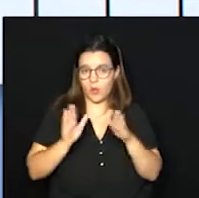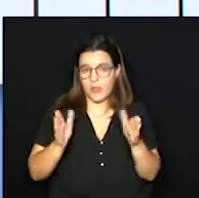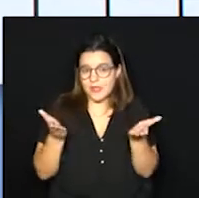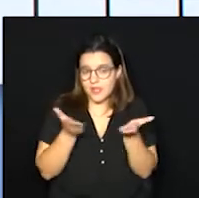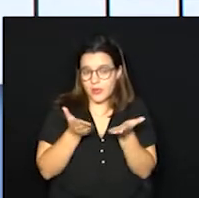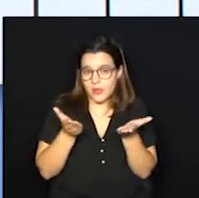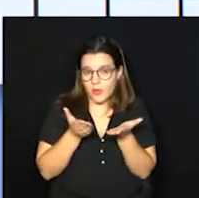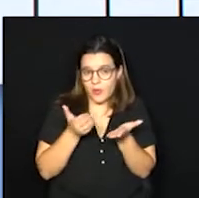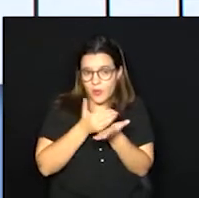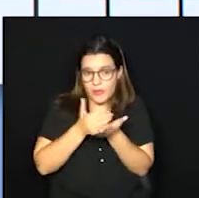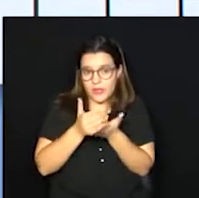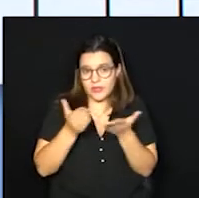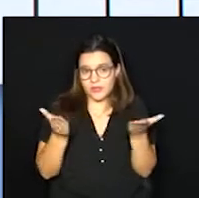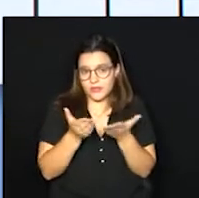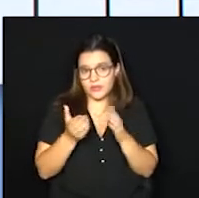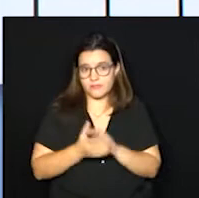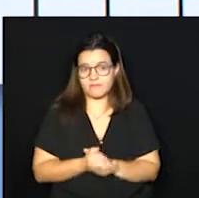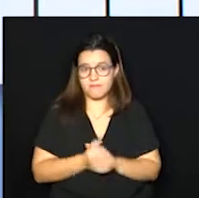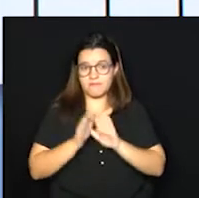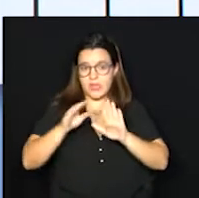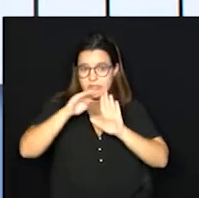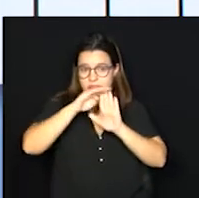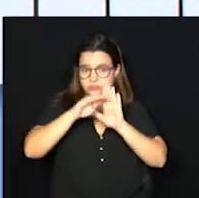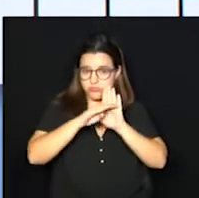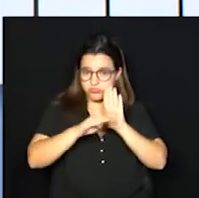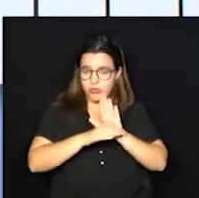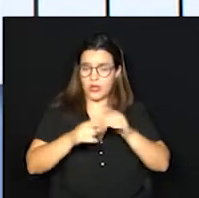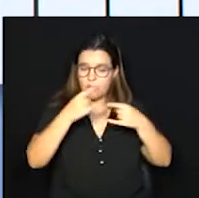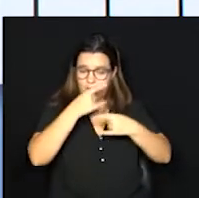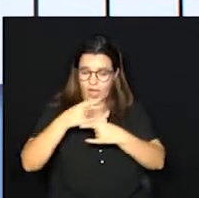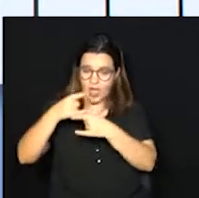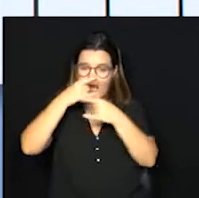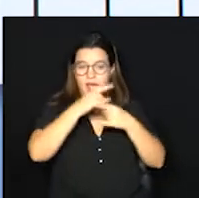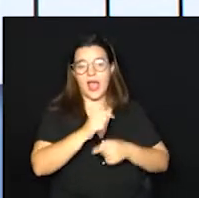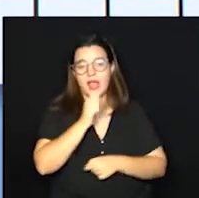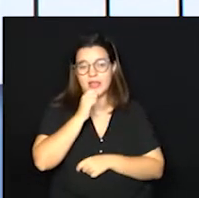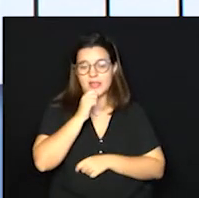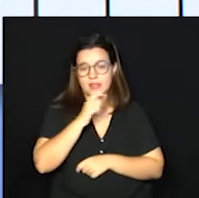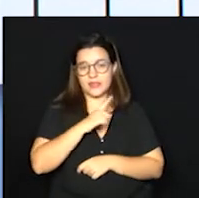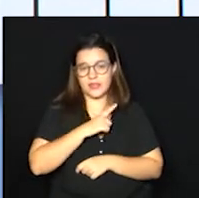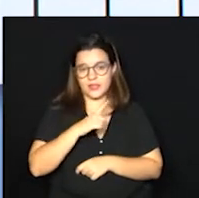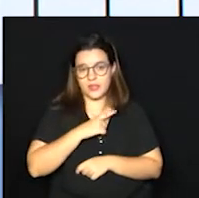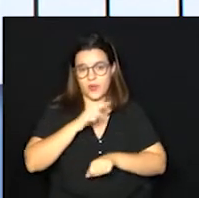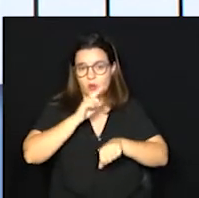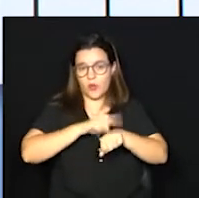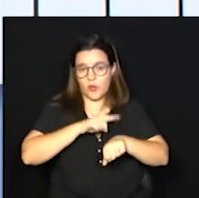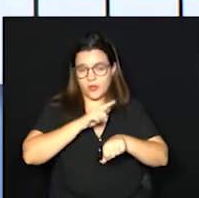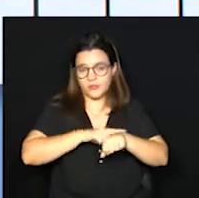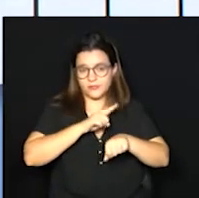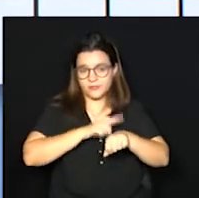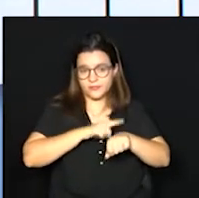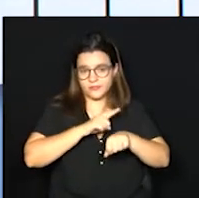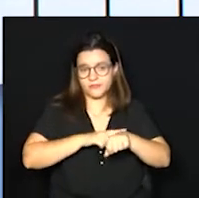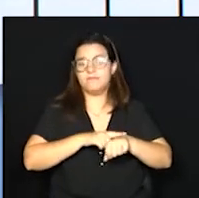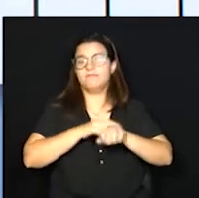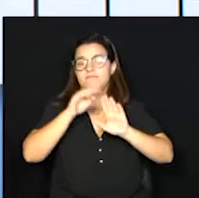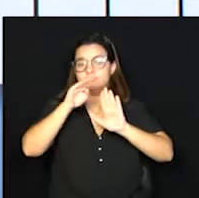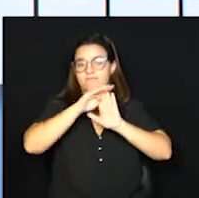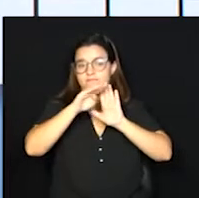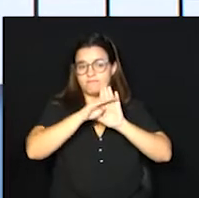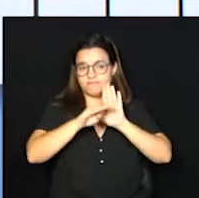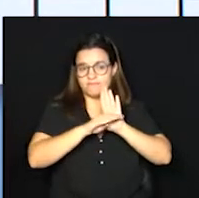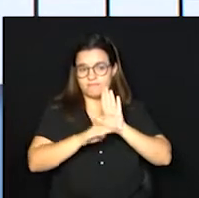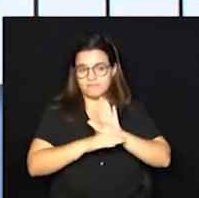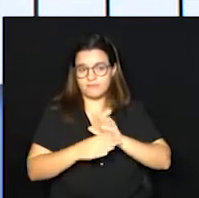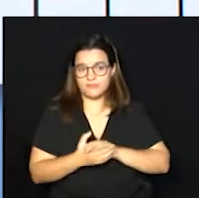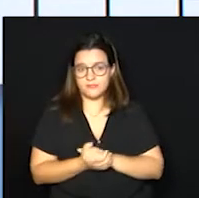hoje, mas elas continuam com agendas virtuais. Nós temos, então, uns horários ali nessas agendas, inclusive